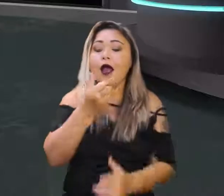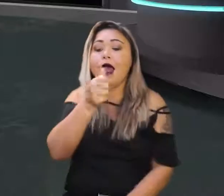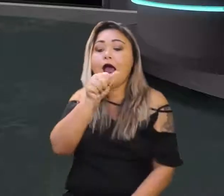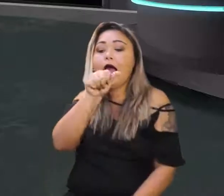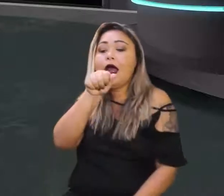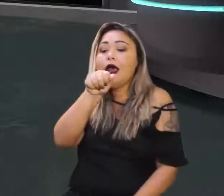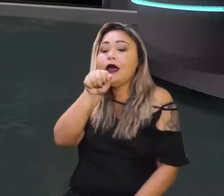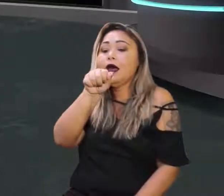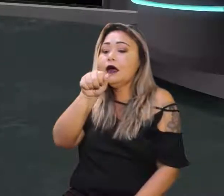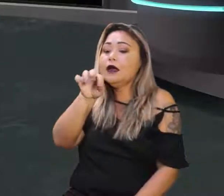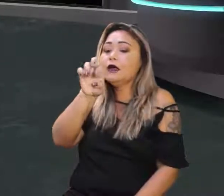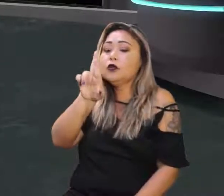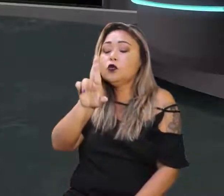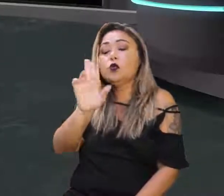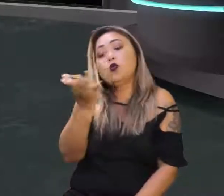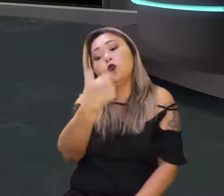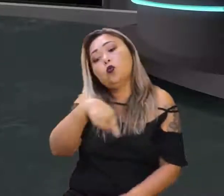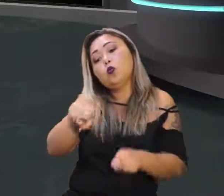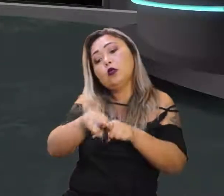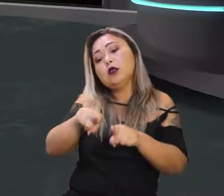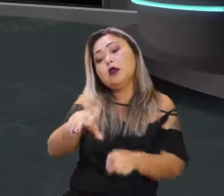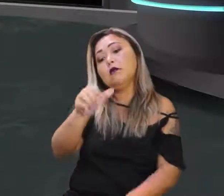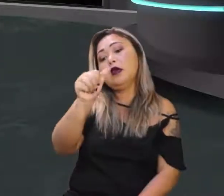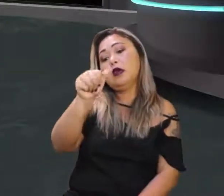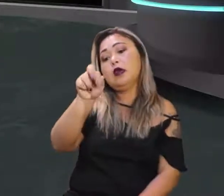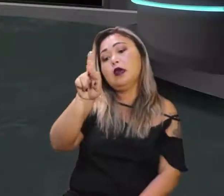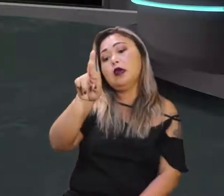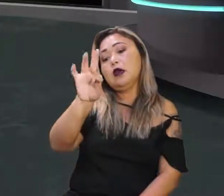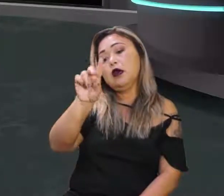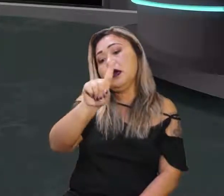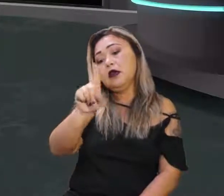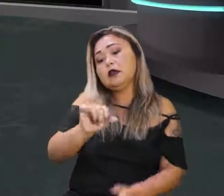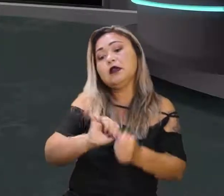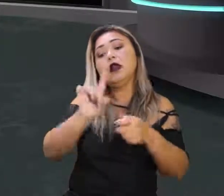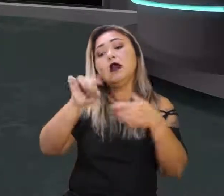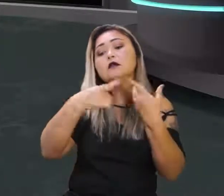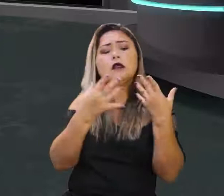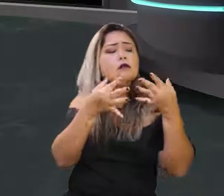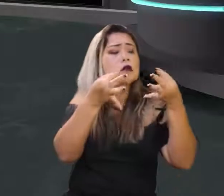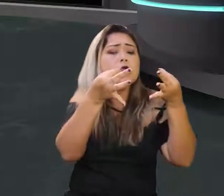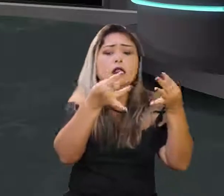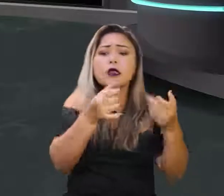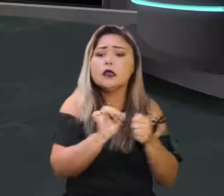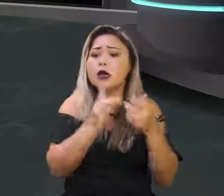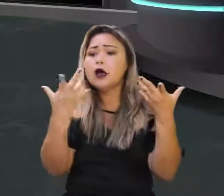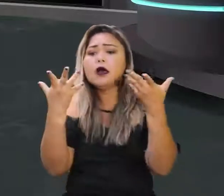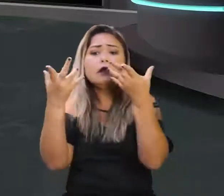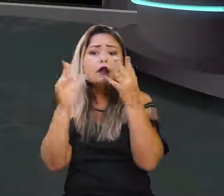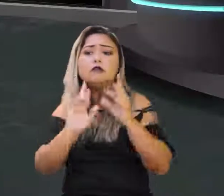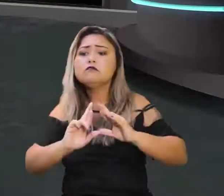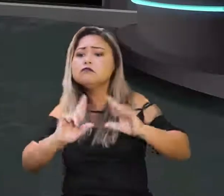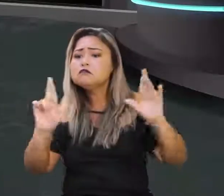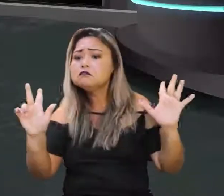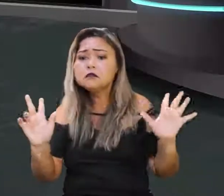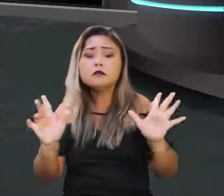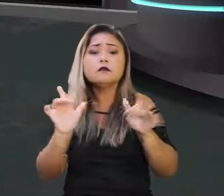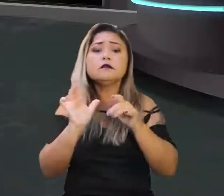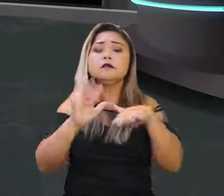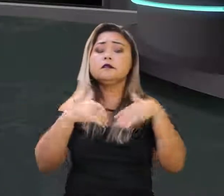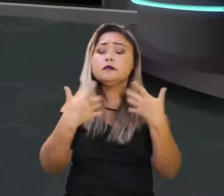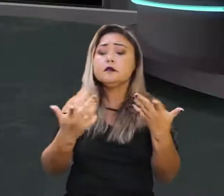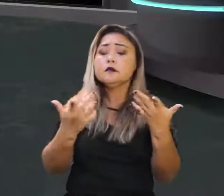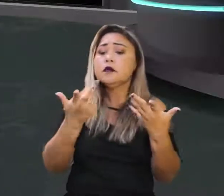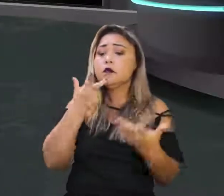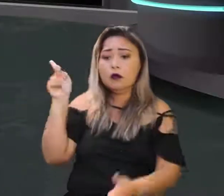né, cada uma delas tem a sua especificidade, tem as suas particularidades, os seus detalhes, componentes. E aí é que está, como a